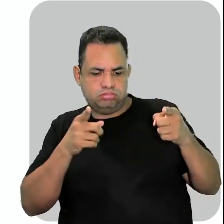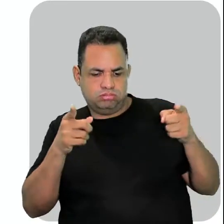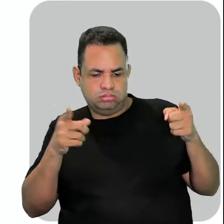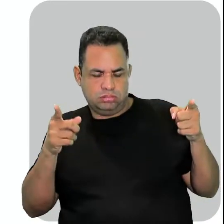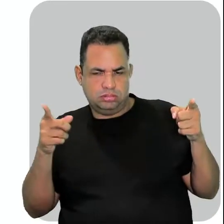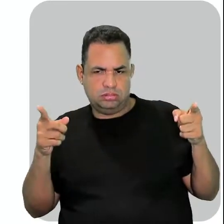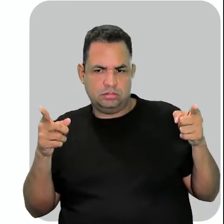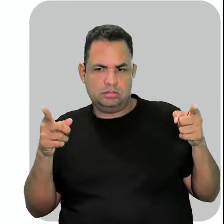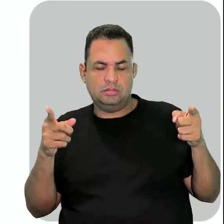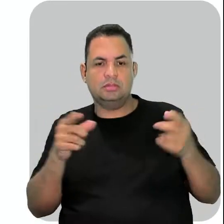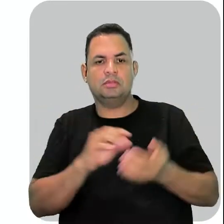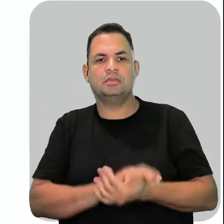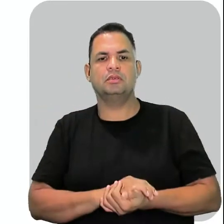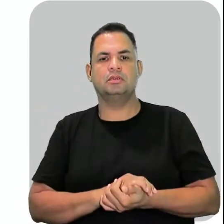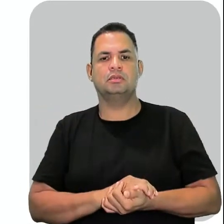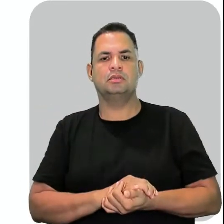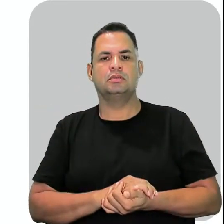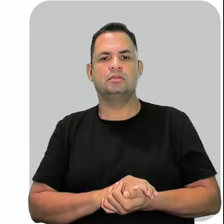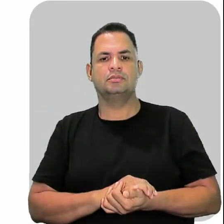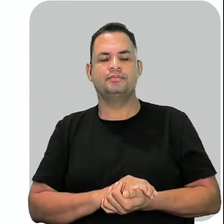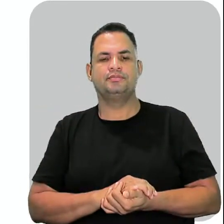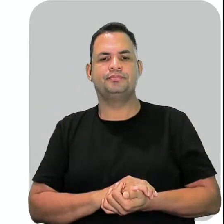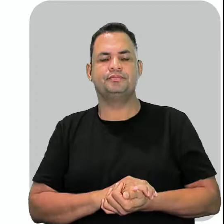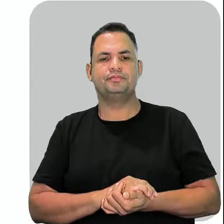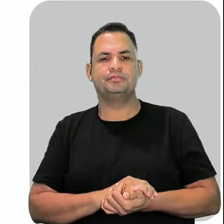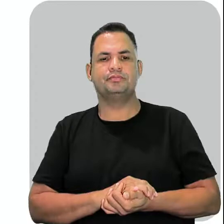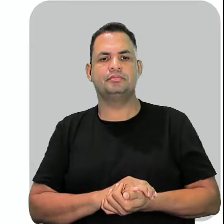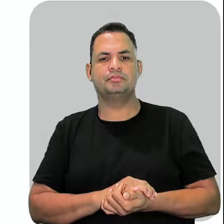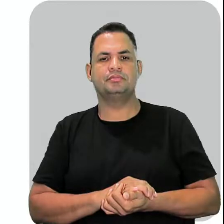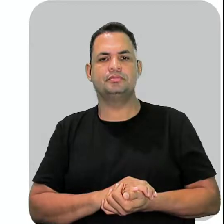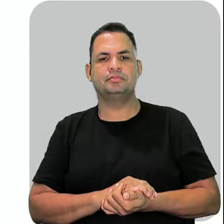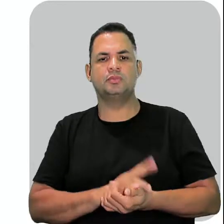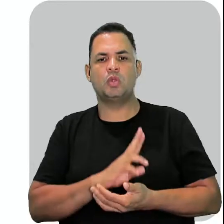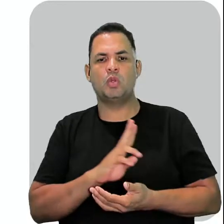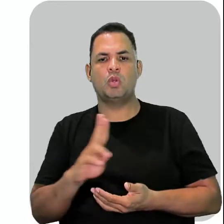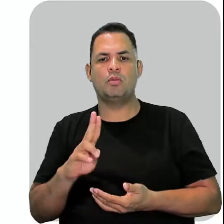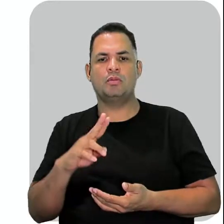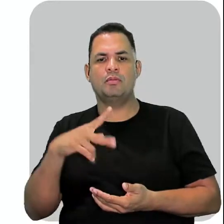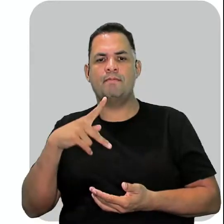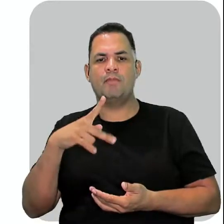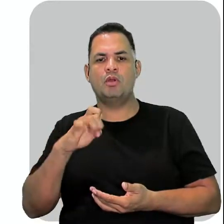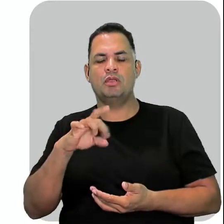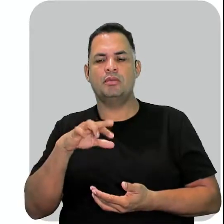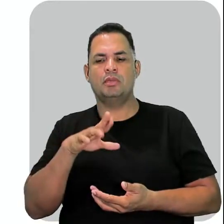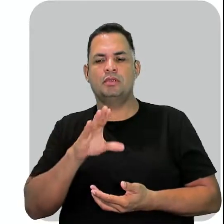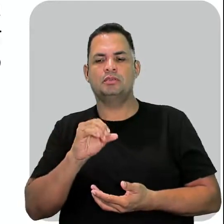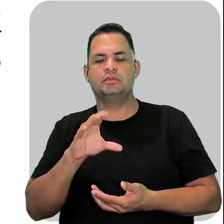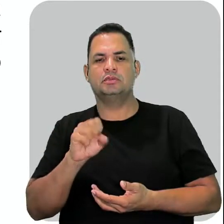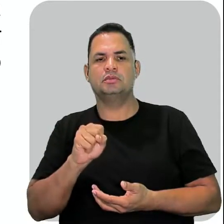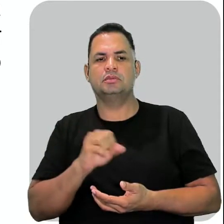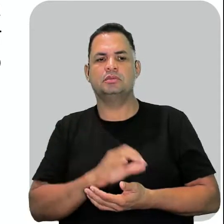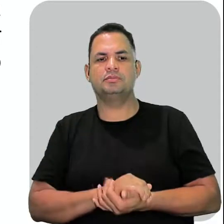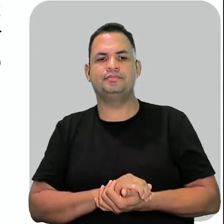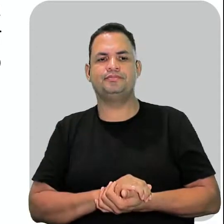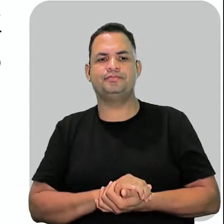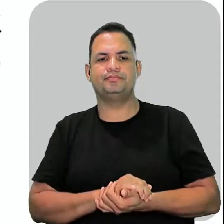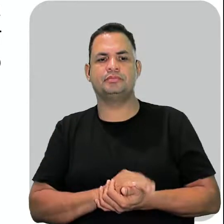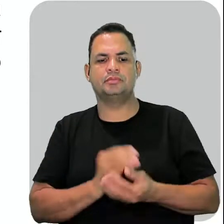são macromoléculas que a gente chama de poliméricas, são os denominados polímeros.